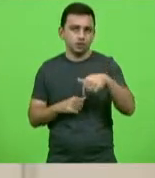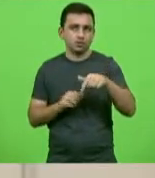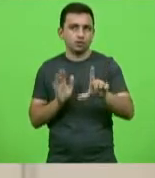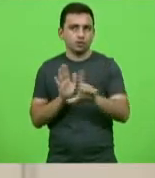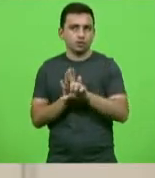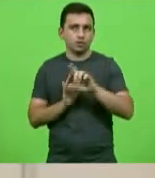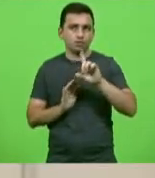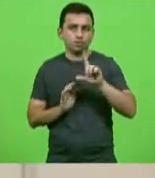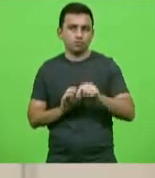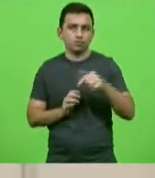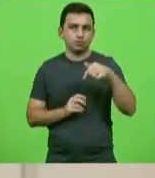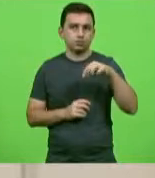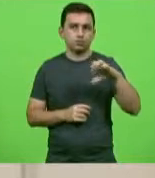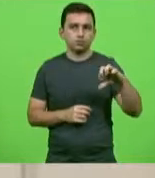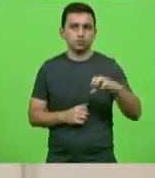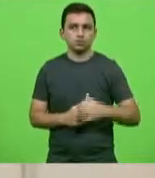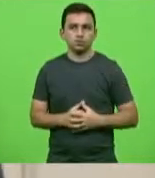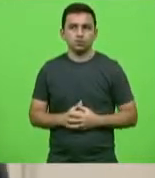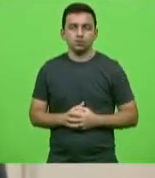1079.